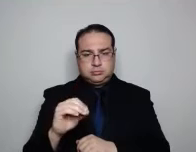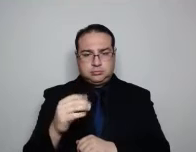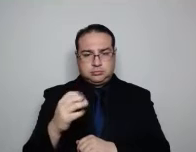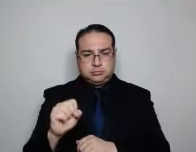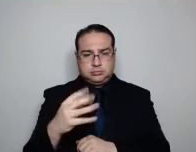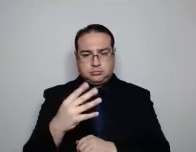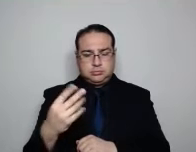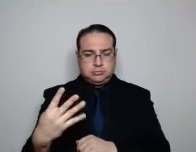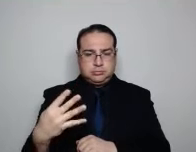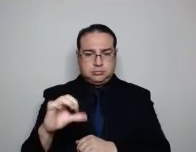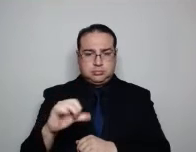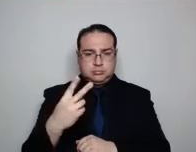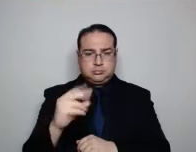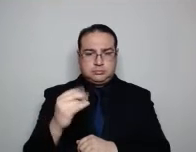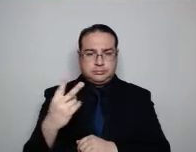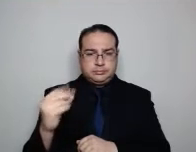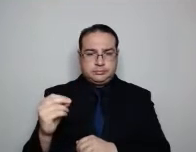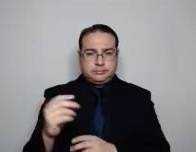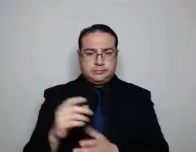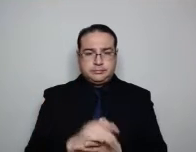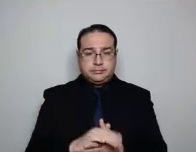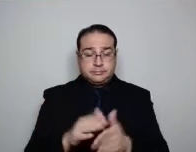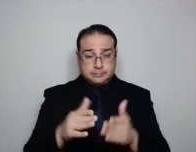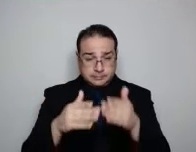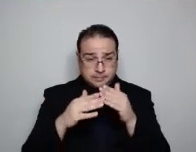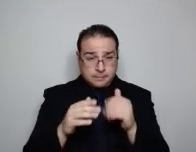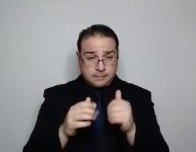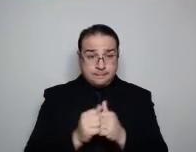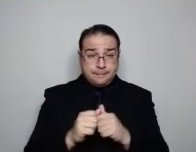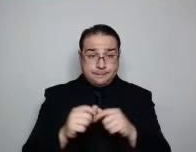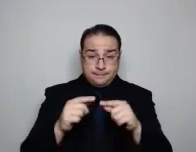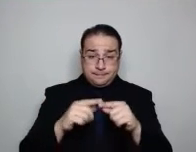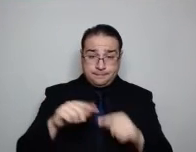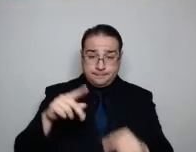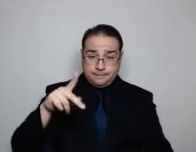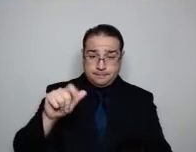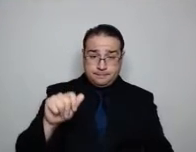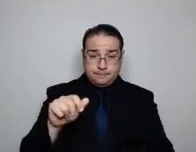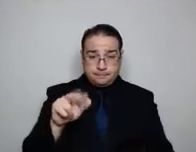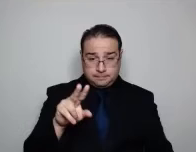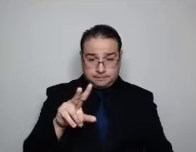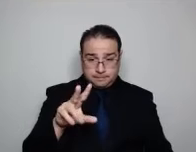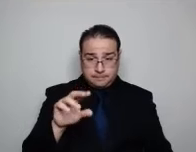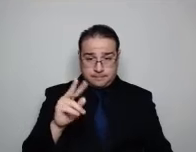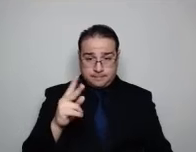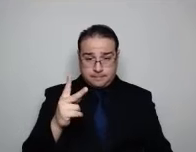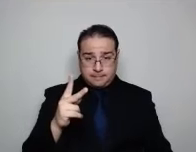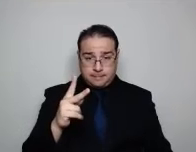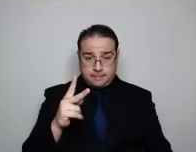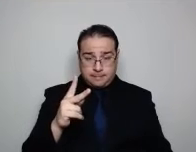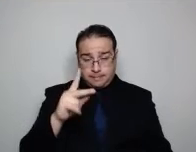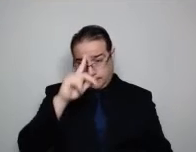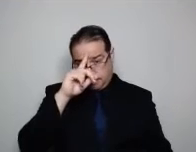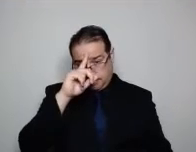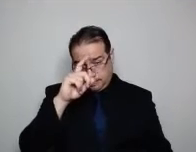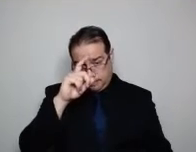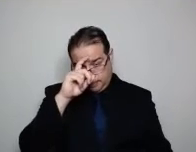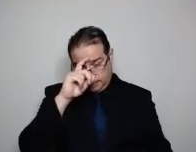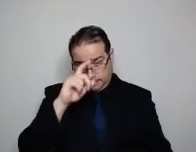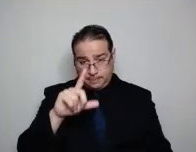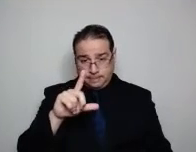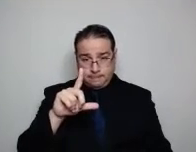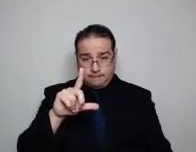08-02-059-49-2020. Apelante apelado Paiva e Rodrigues Hospitalar Limitada e apelante apelado município Panamirim. Doutor José